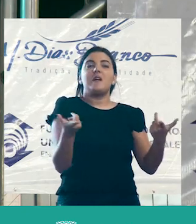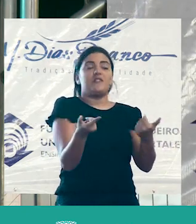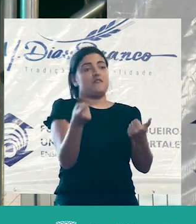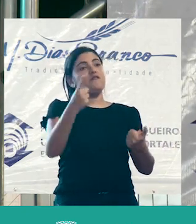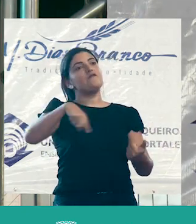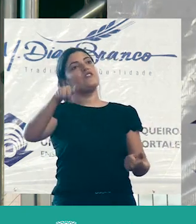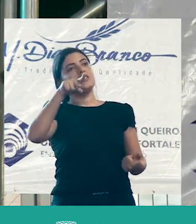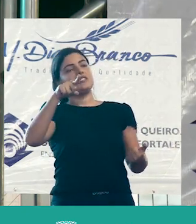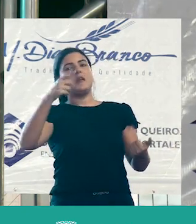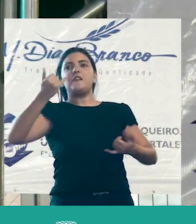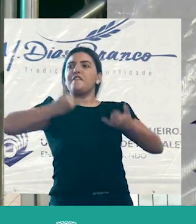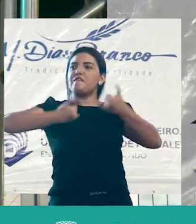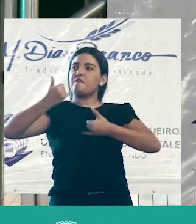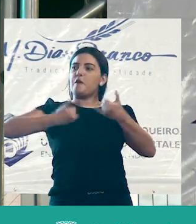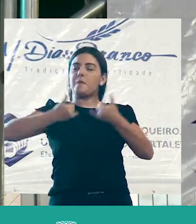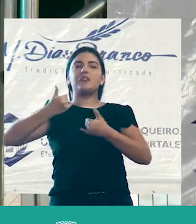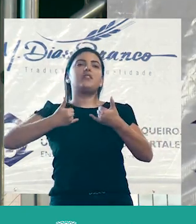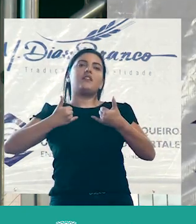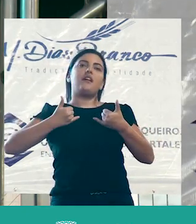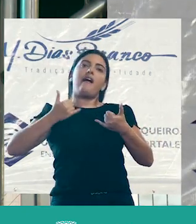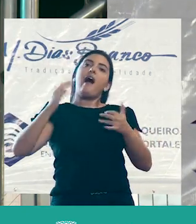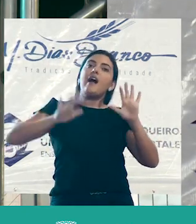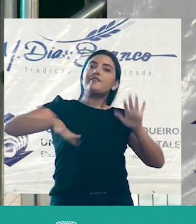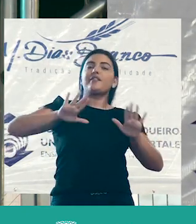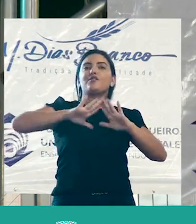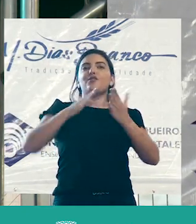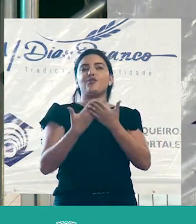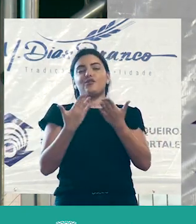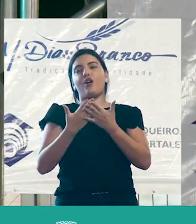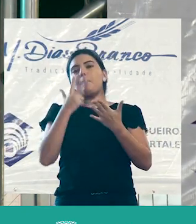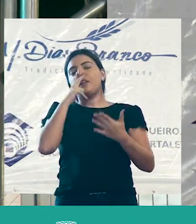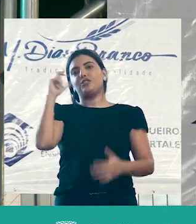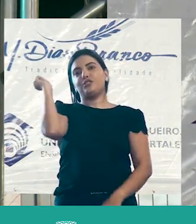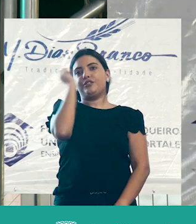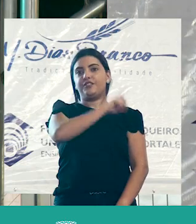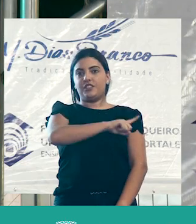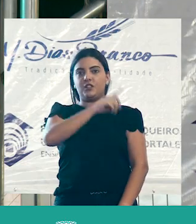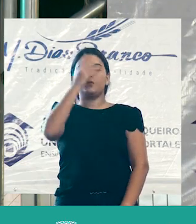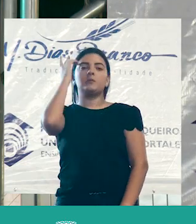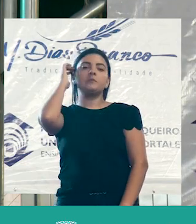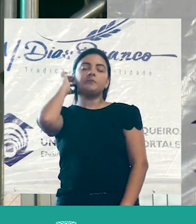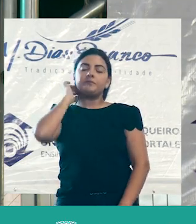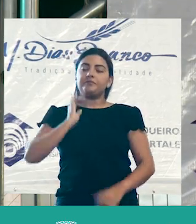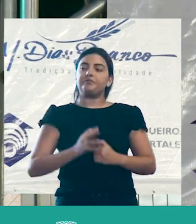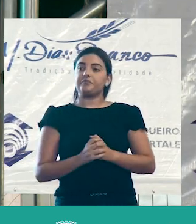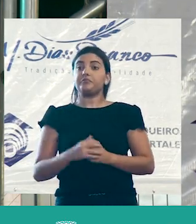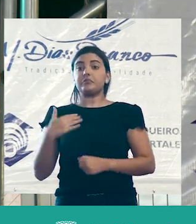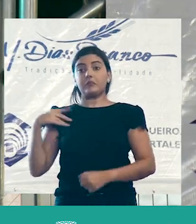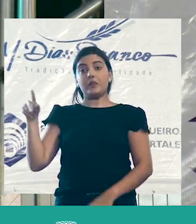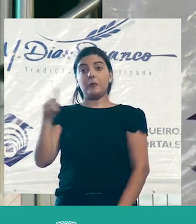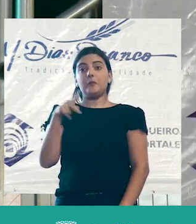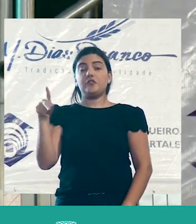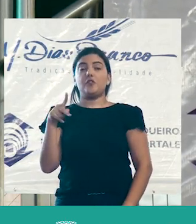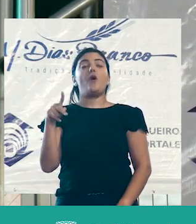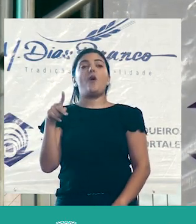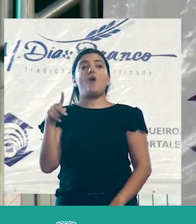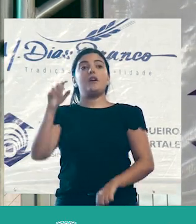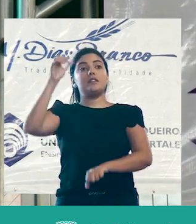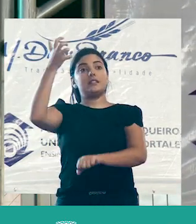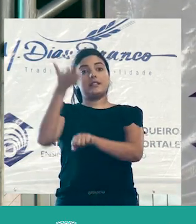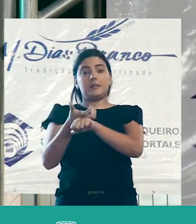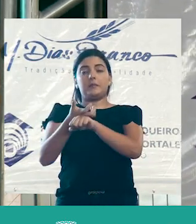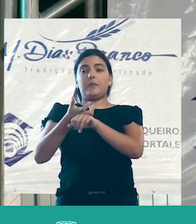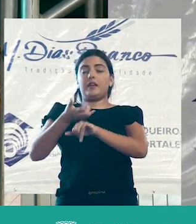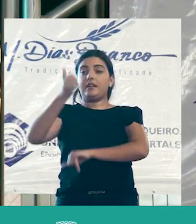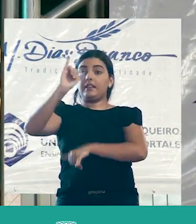ter acesso a informações que talvez na escola fosse um pouquinho mais complicado. Tá? Eu sou professor de Química, companheiros, e a prova